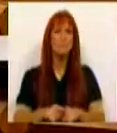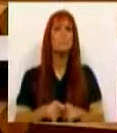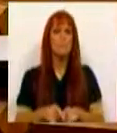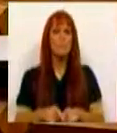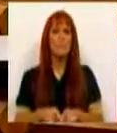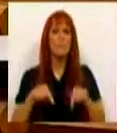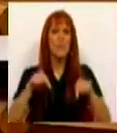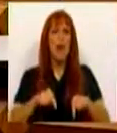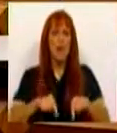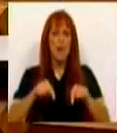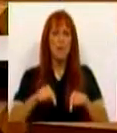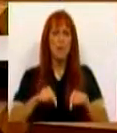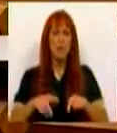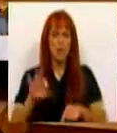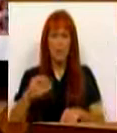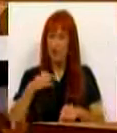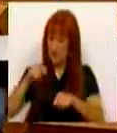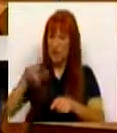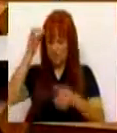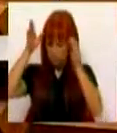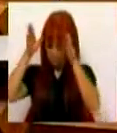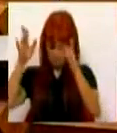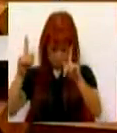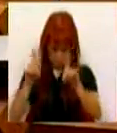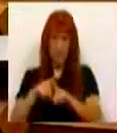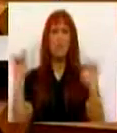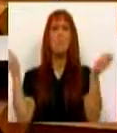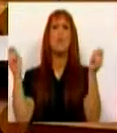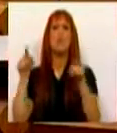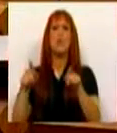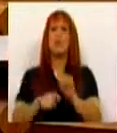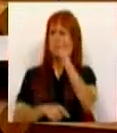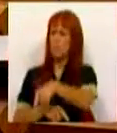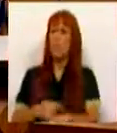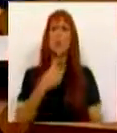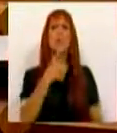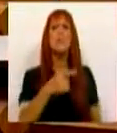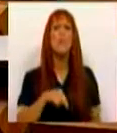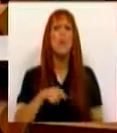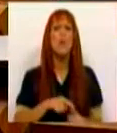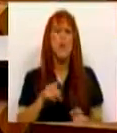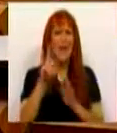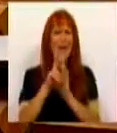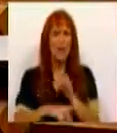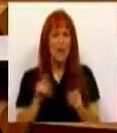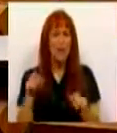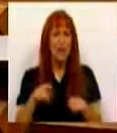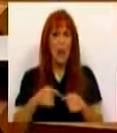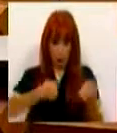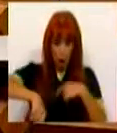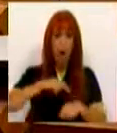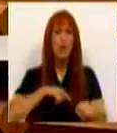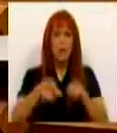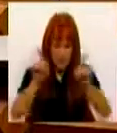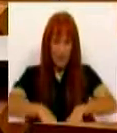ponha tino no PSD radical e populista. E já agora pergunto: será que essas regras se aplicariam a nós,